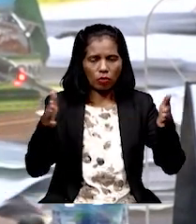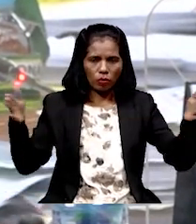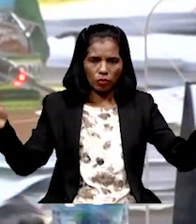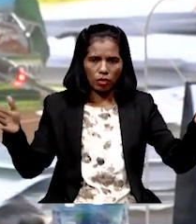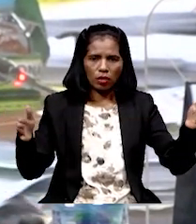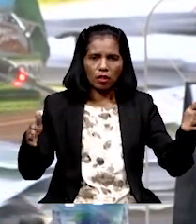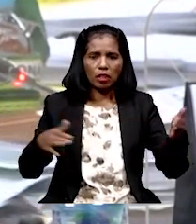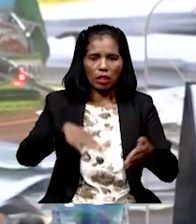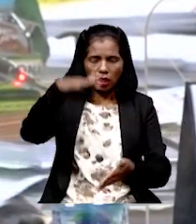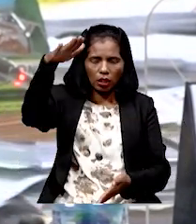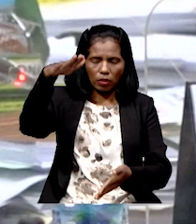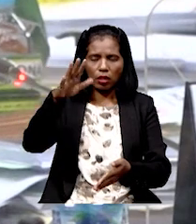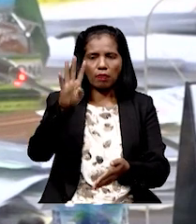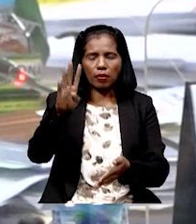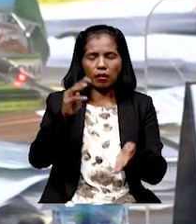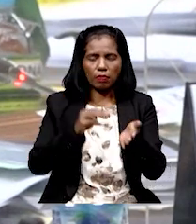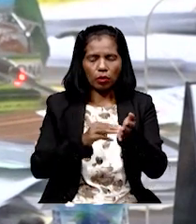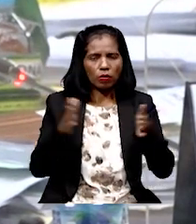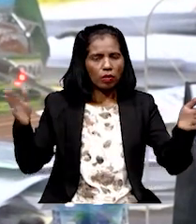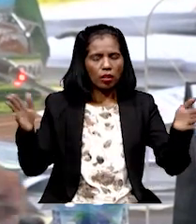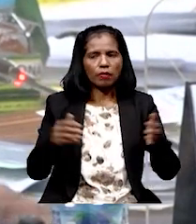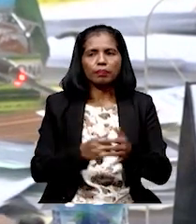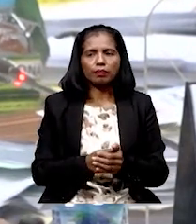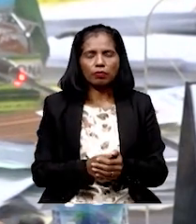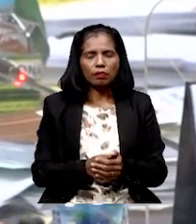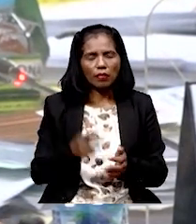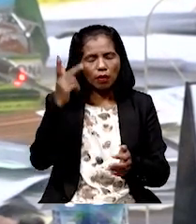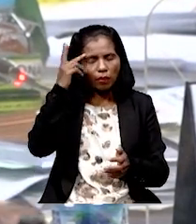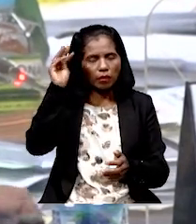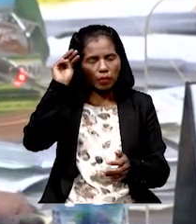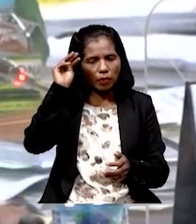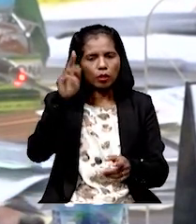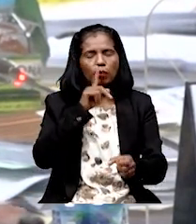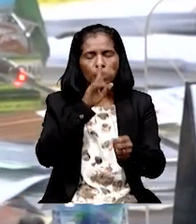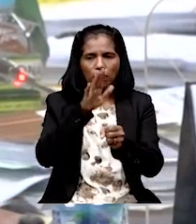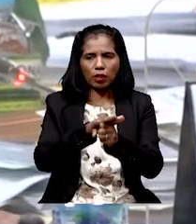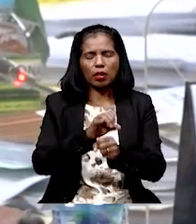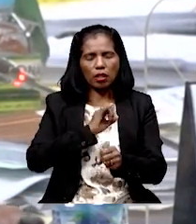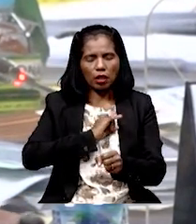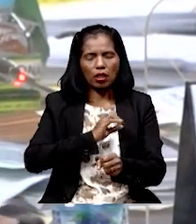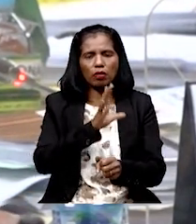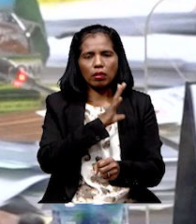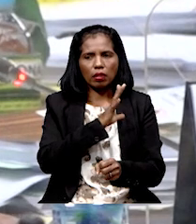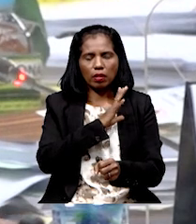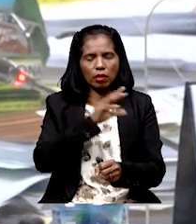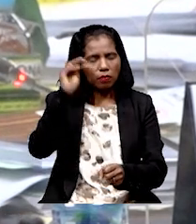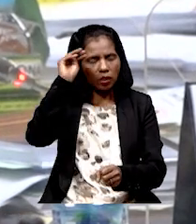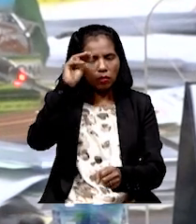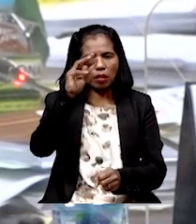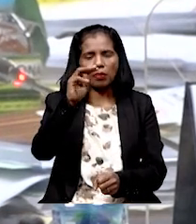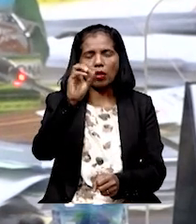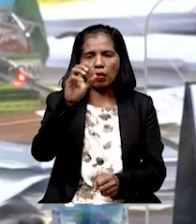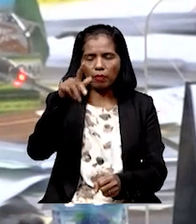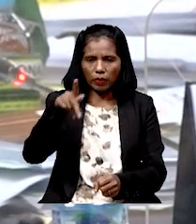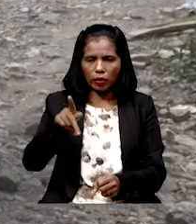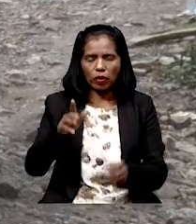ida. Também nem mais nem está. Primeiro-ministro promessa teu, né? Eu encata com o ministro Obras Públicas, foi